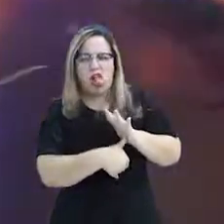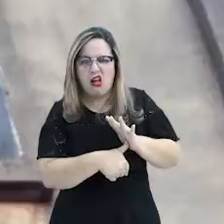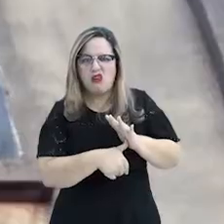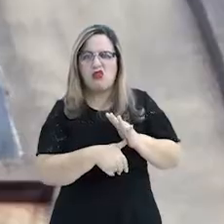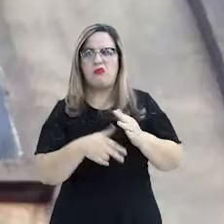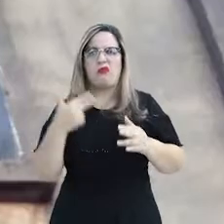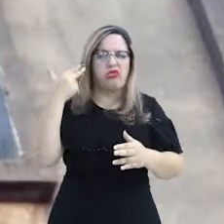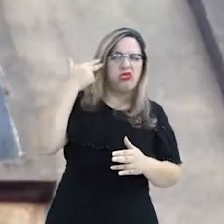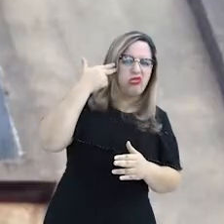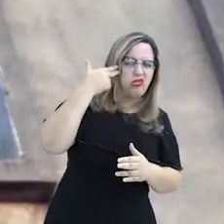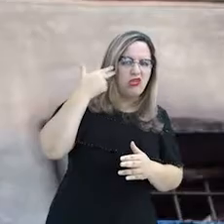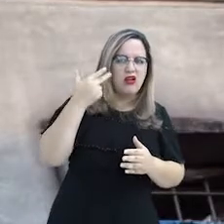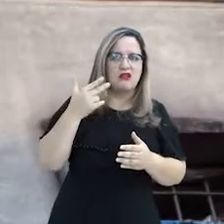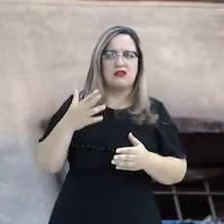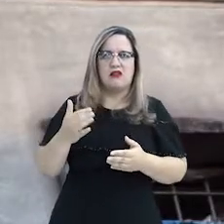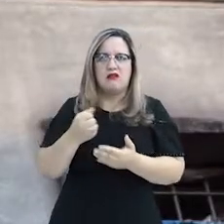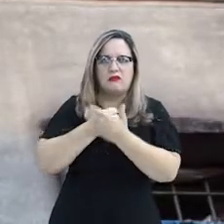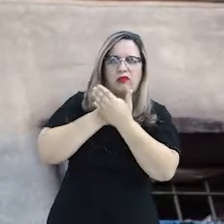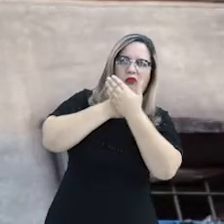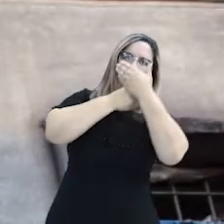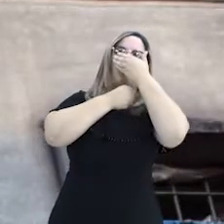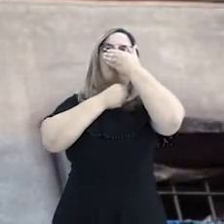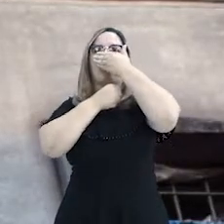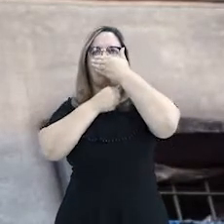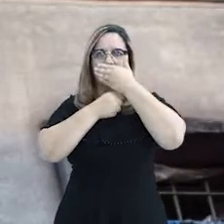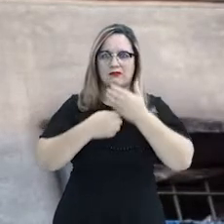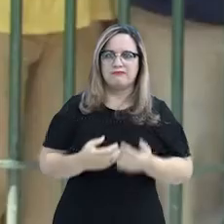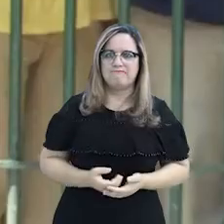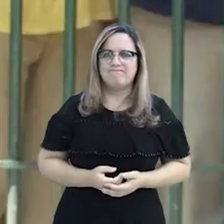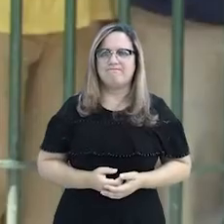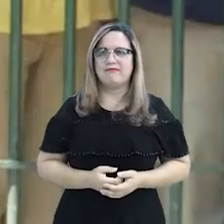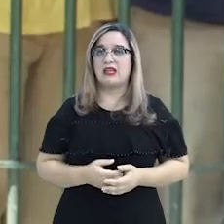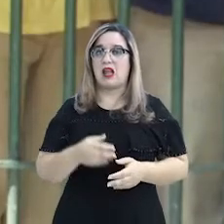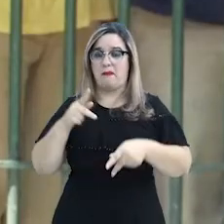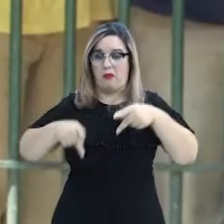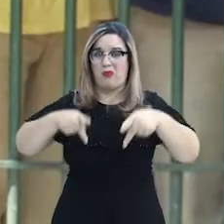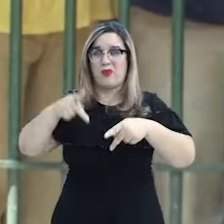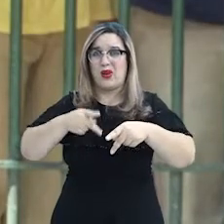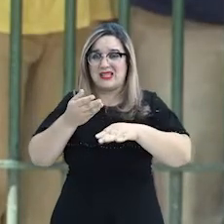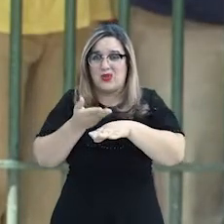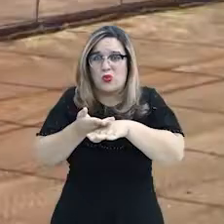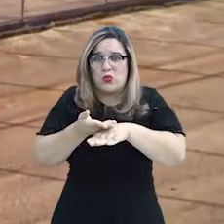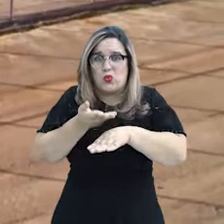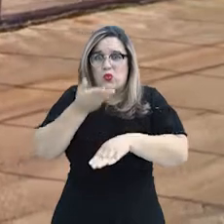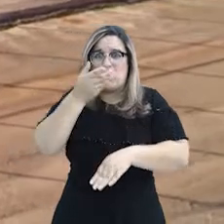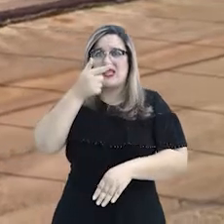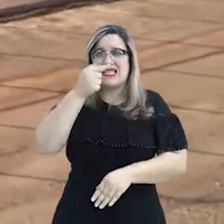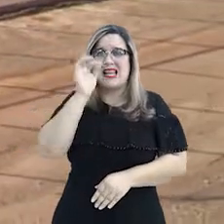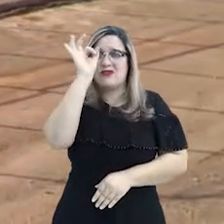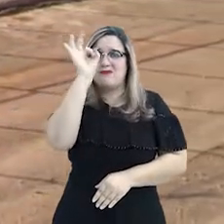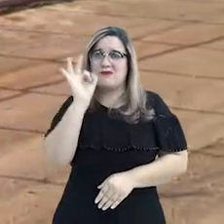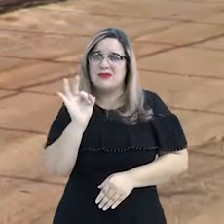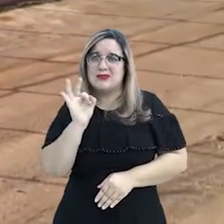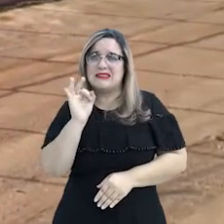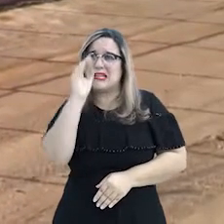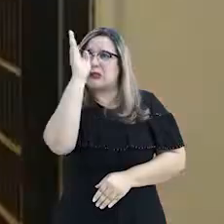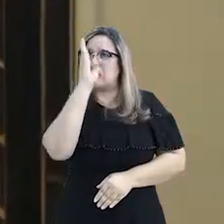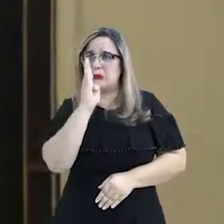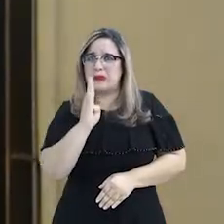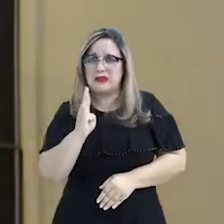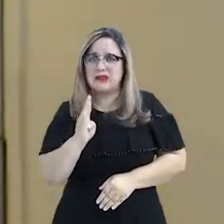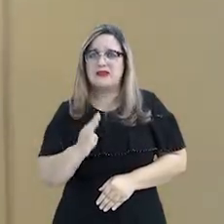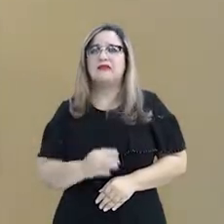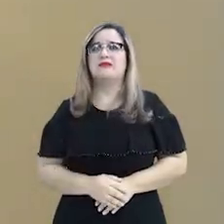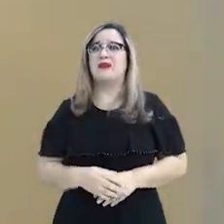sequestro. A população carcerária cresce 7% ao ano no Brasil, exigindo mais investimentos